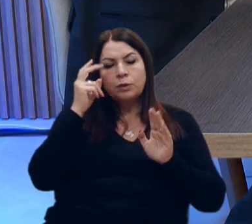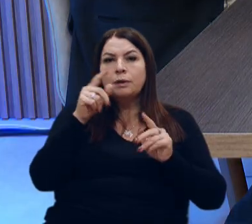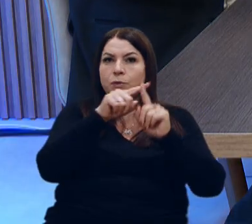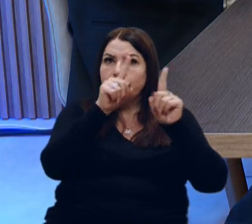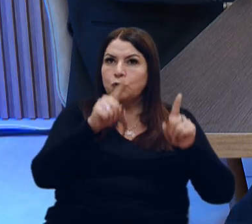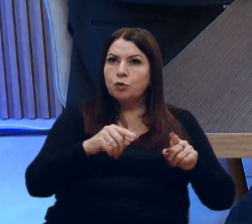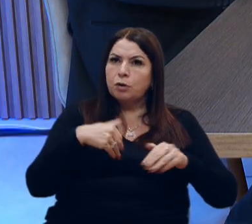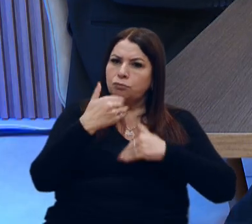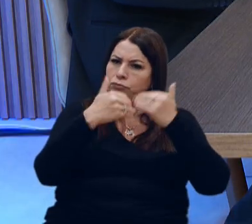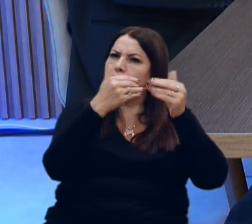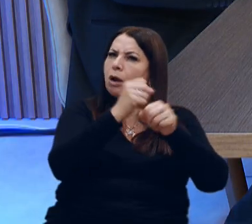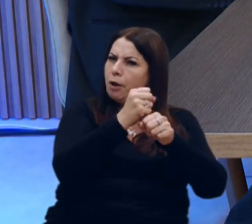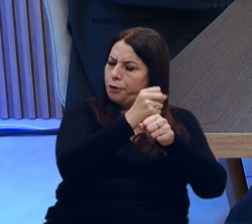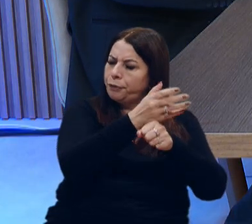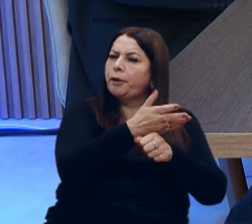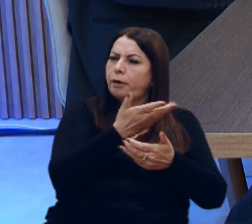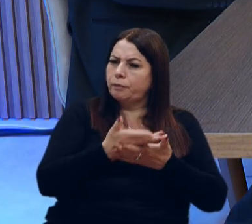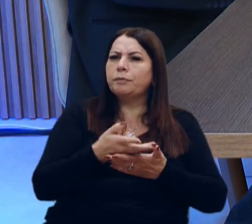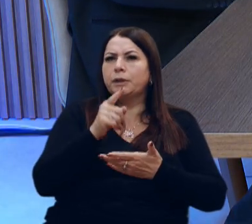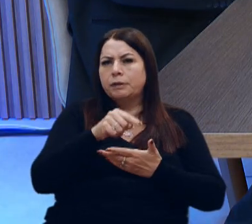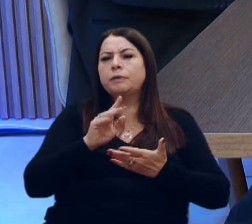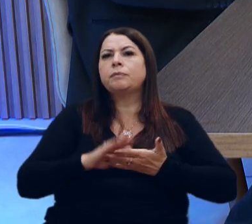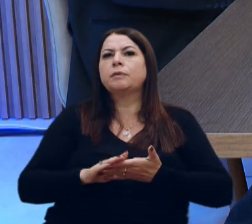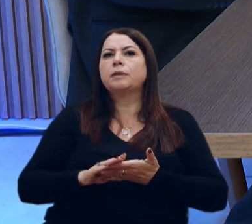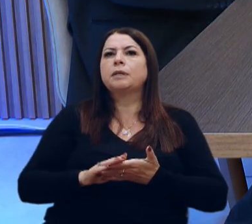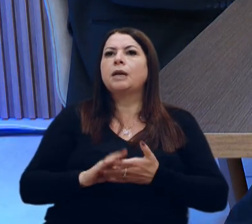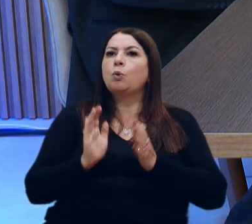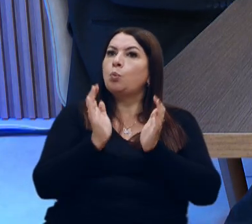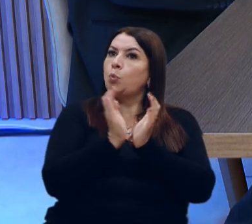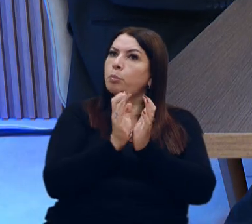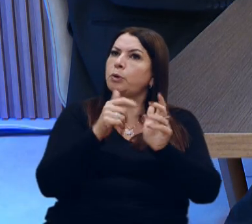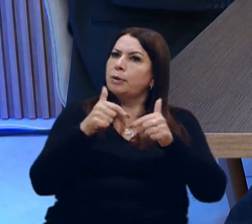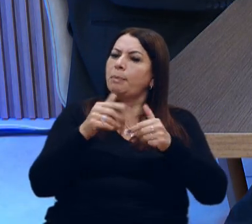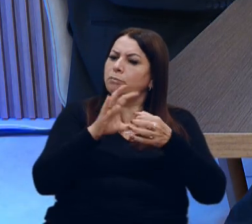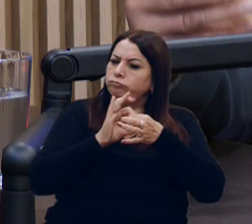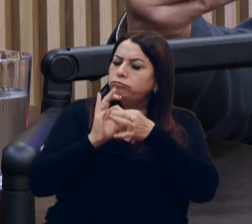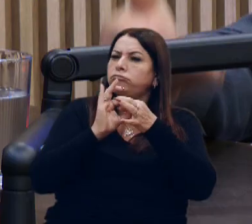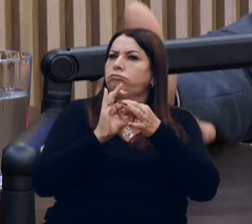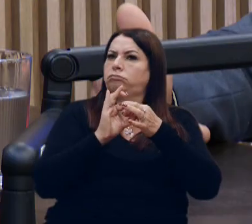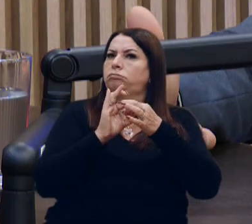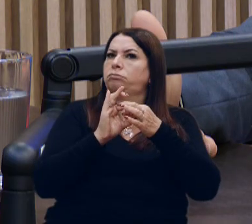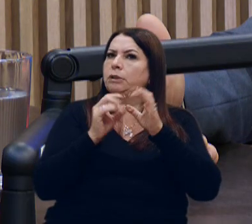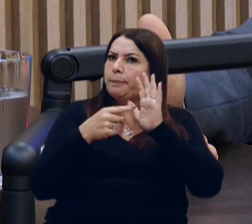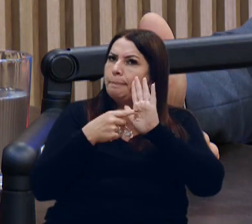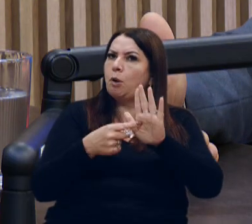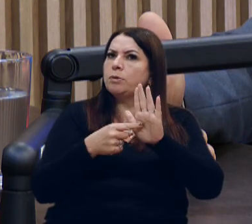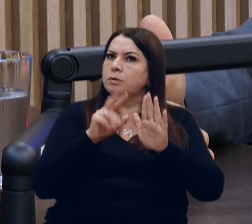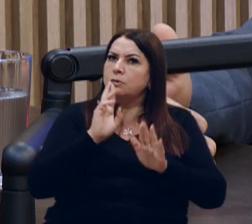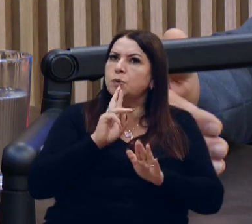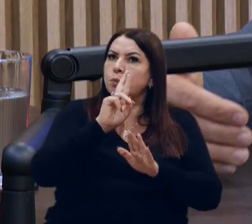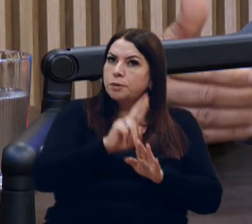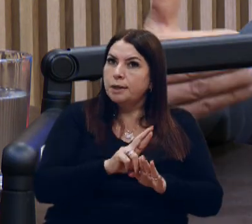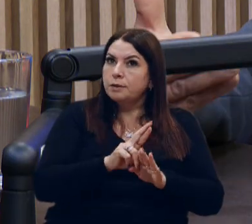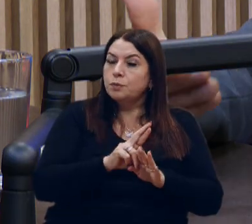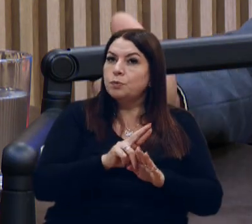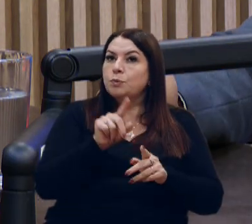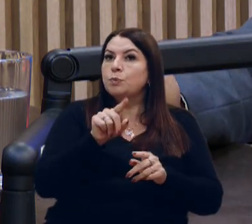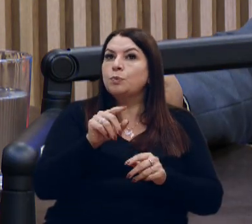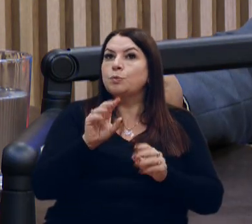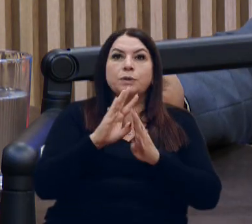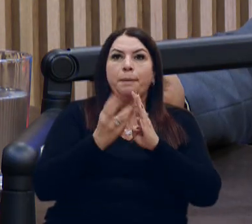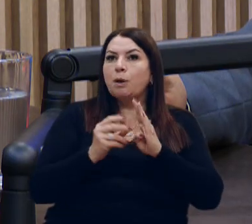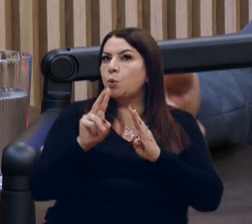de carreira que estão lá, né? Isso mesmo. Então, é um grupo que trabalha unido, que mostra resultado. O SAMAI nunca